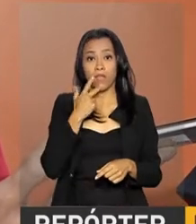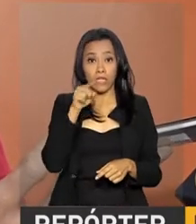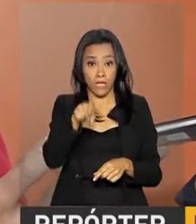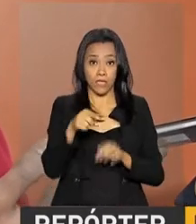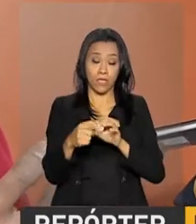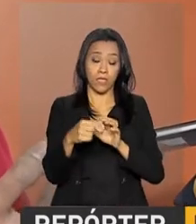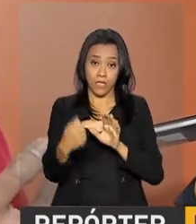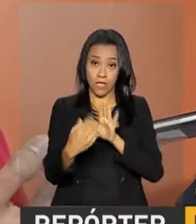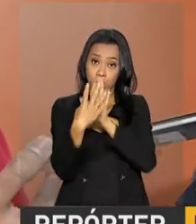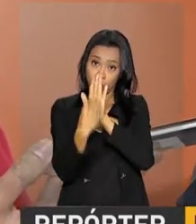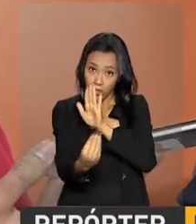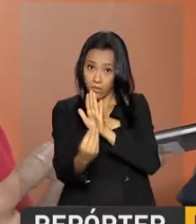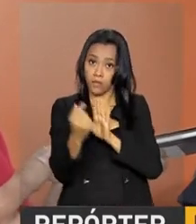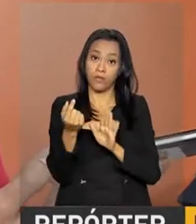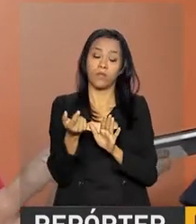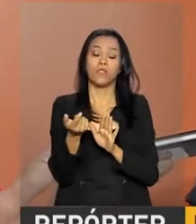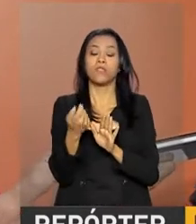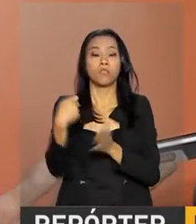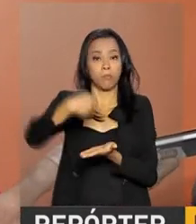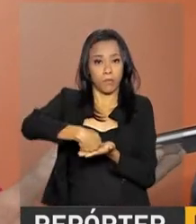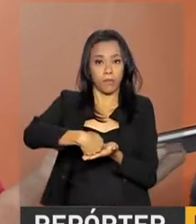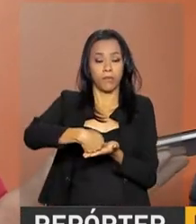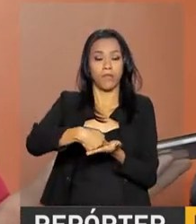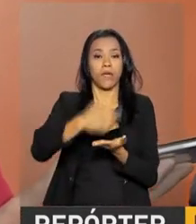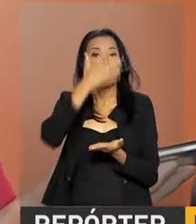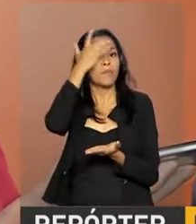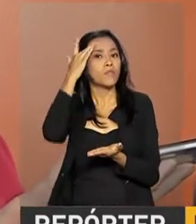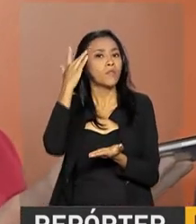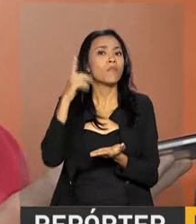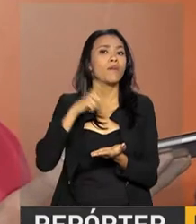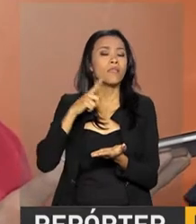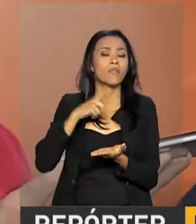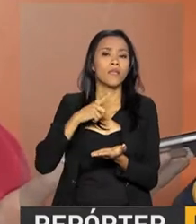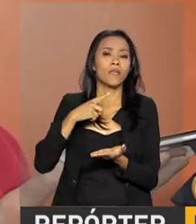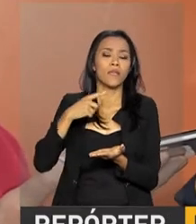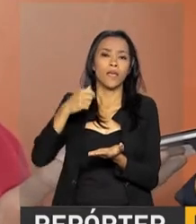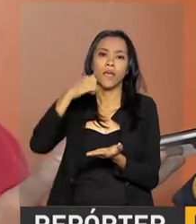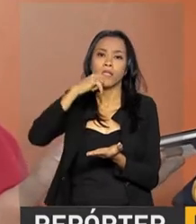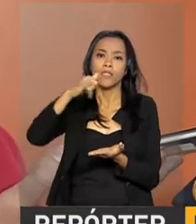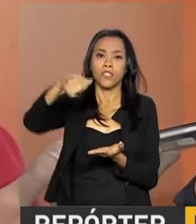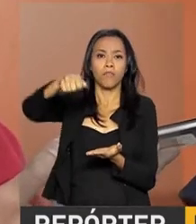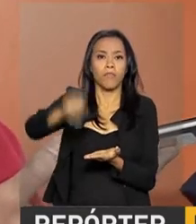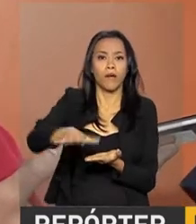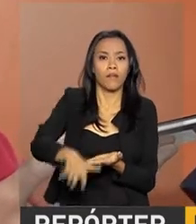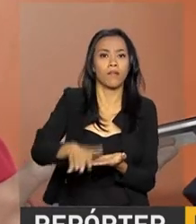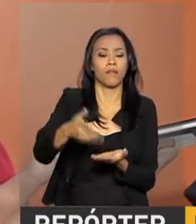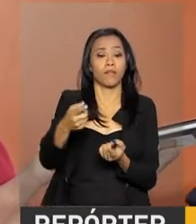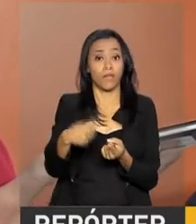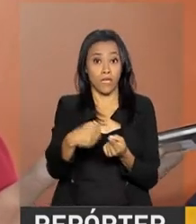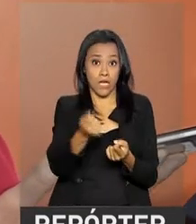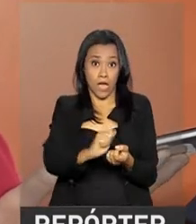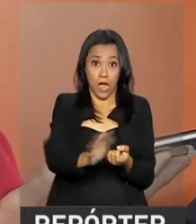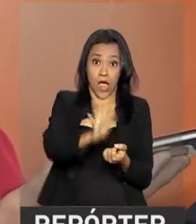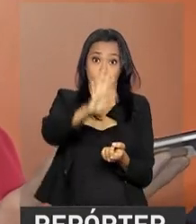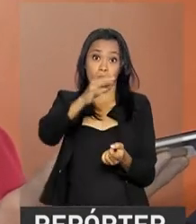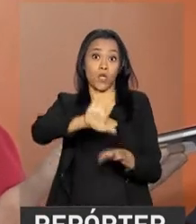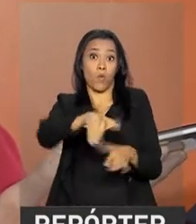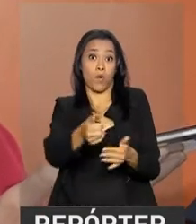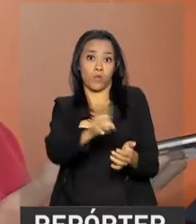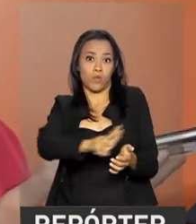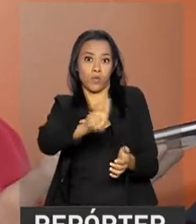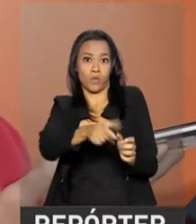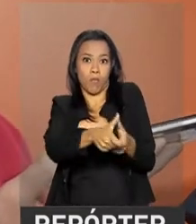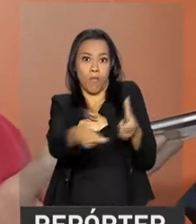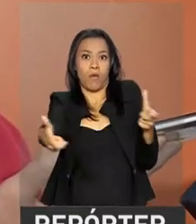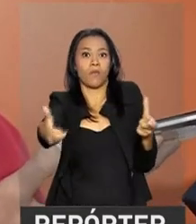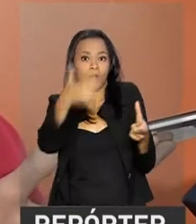o consumidor vai ter uma energia mais barata fora da hora de ponta e mais cara na hora de ponta. Então,